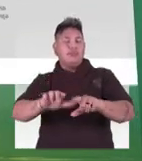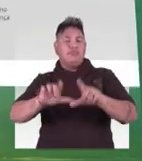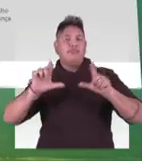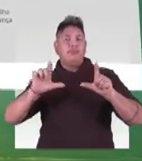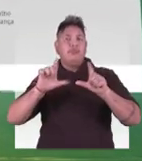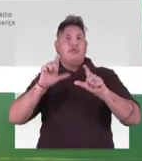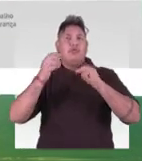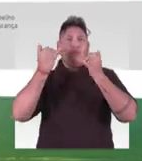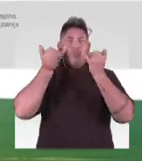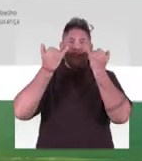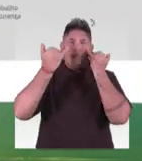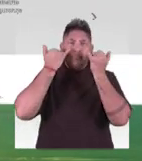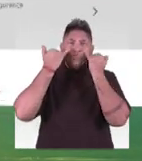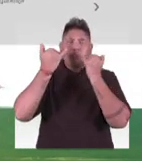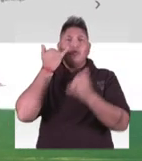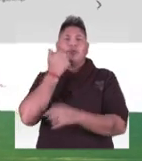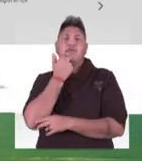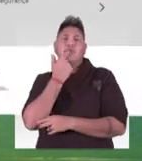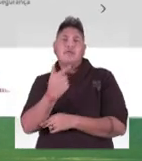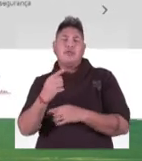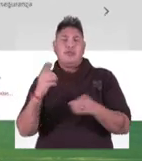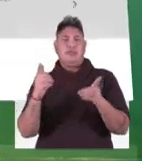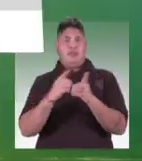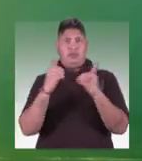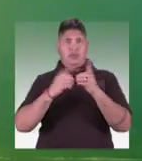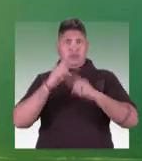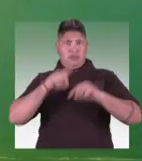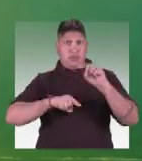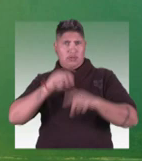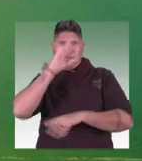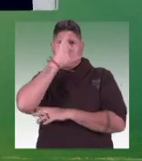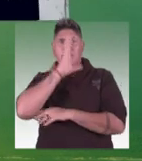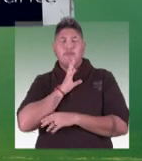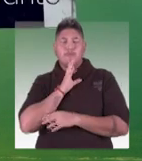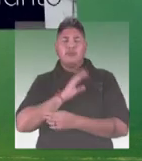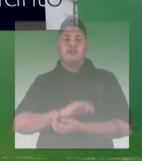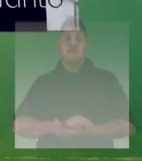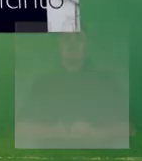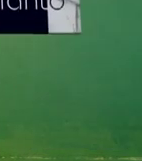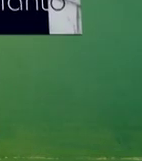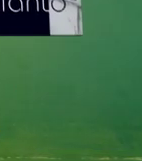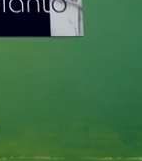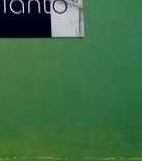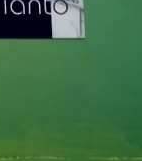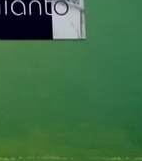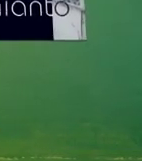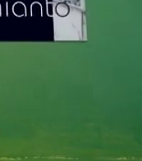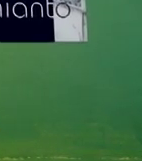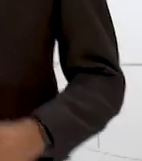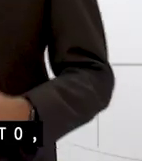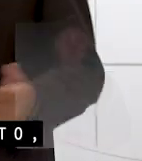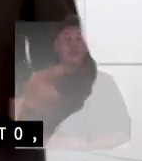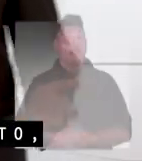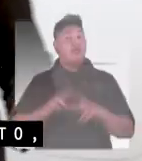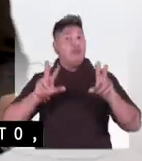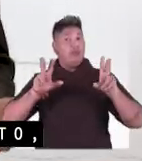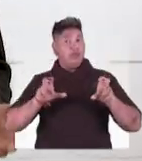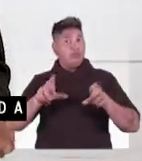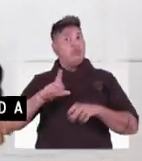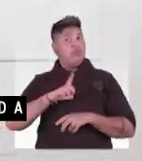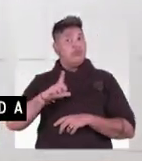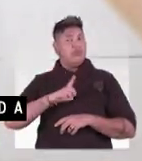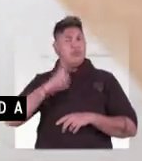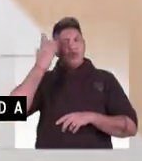e tenha acesso a notícias, campanhas e material didático exclusivo e gratuito sobre a CODEMAT. E sobre esse